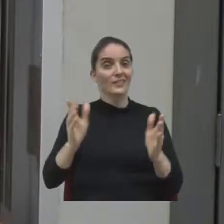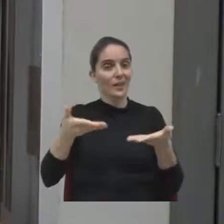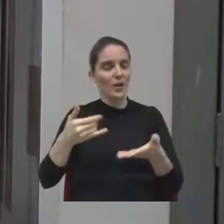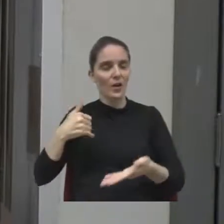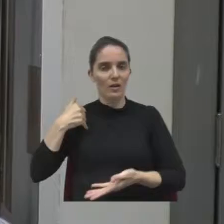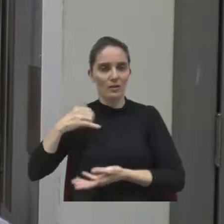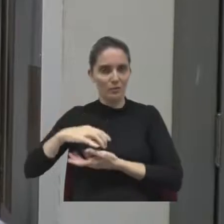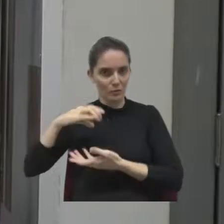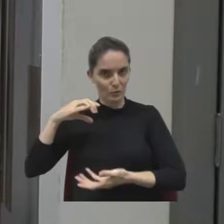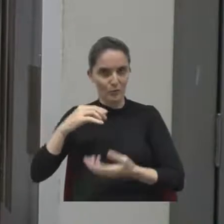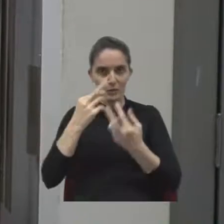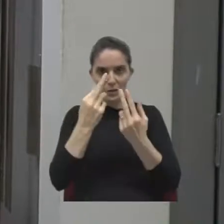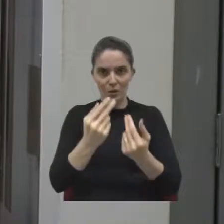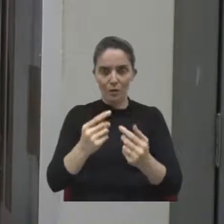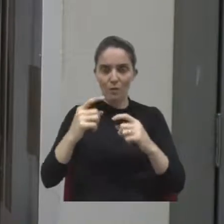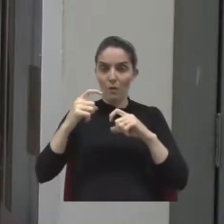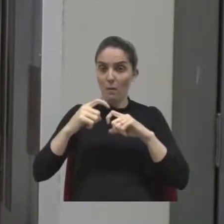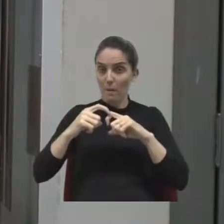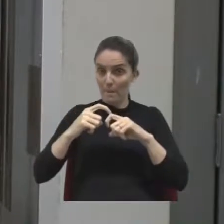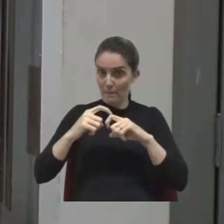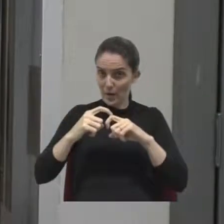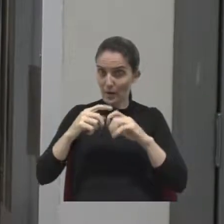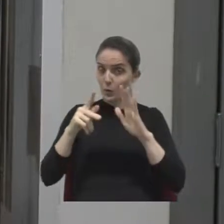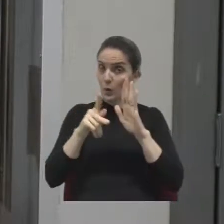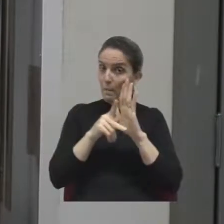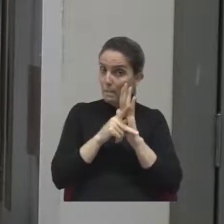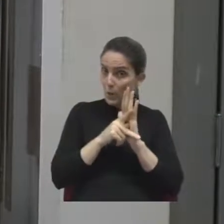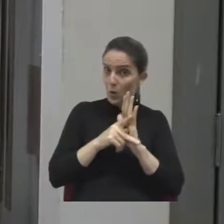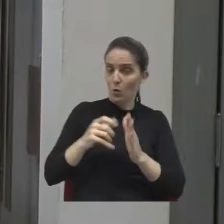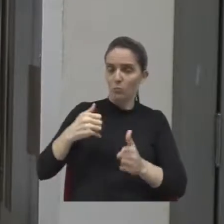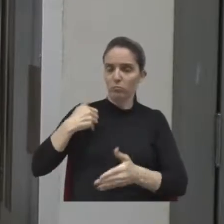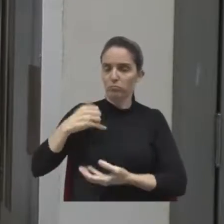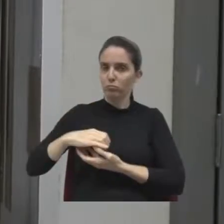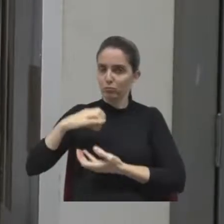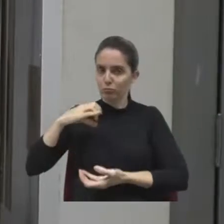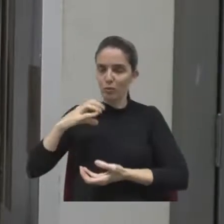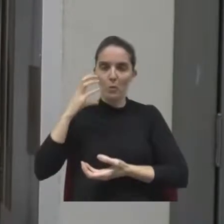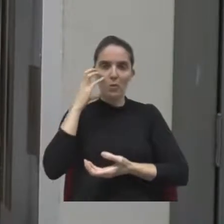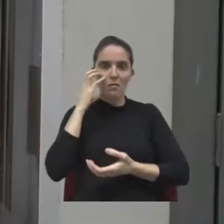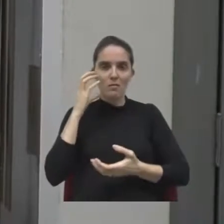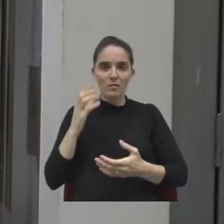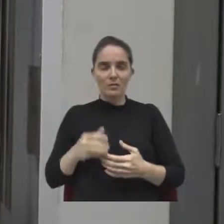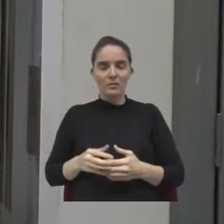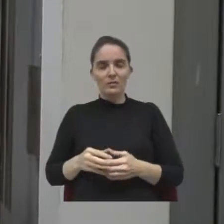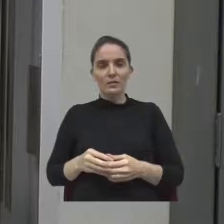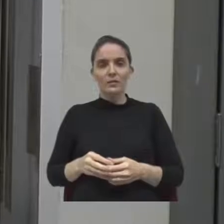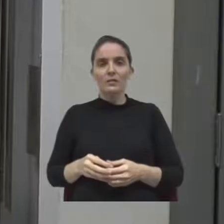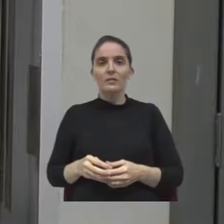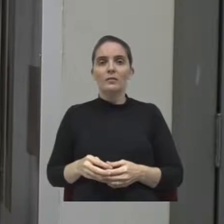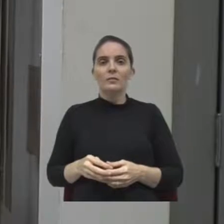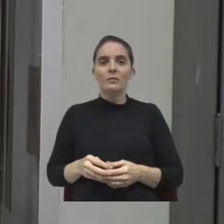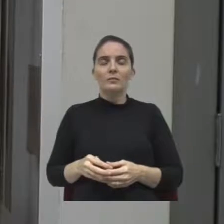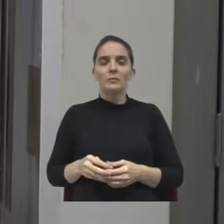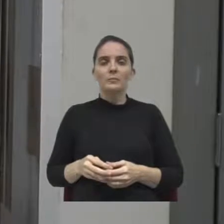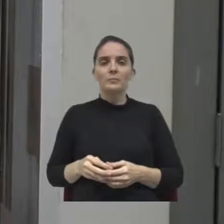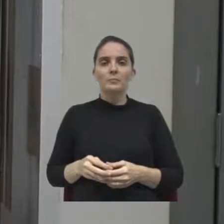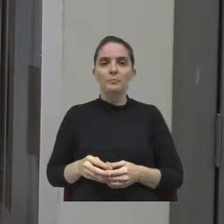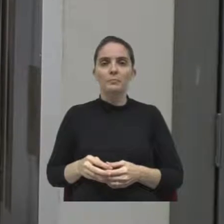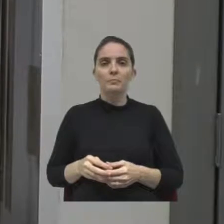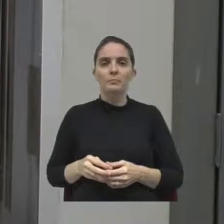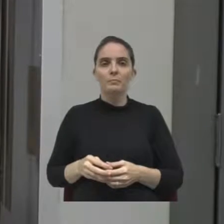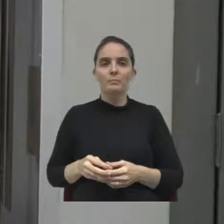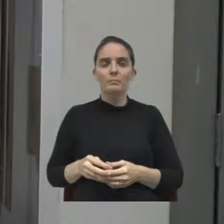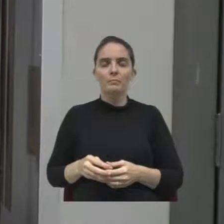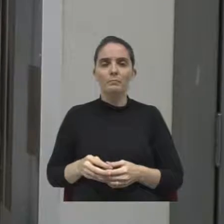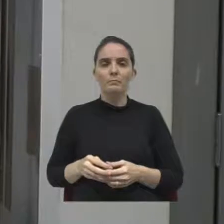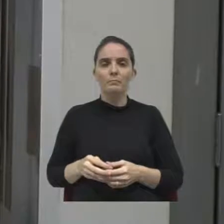como médico e geriatra, né, tomou para você essa causa e, baseado, né, em todo o seu